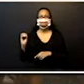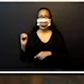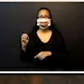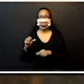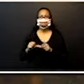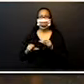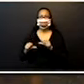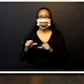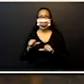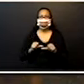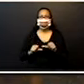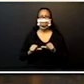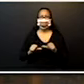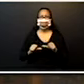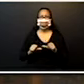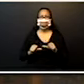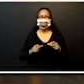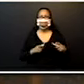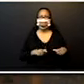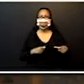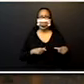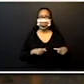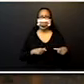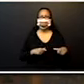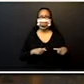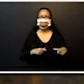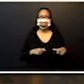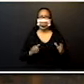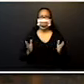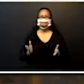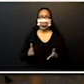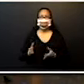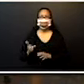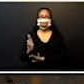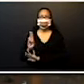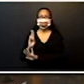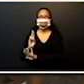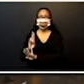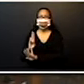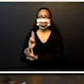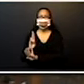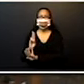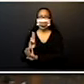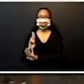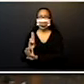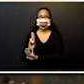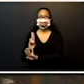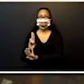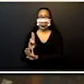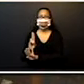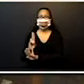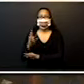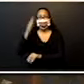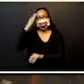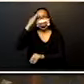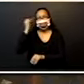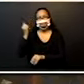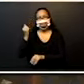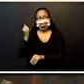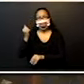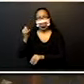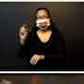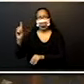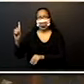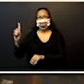Mudei de ordem. Eu vou lá para as unidades. Então, eu sei que unidade é 1. Alguma